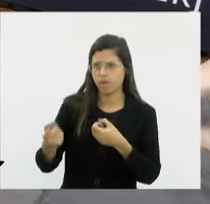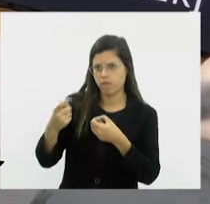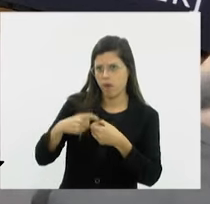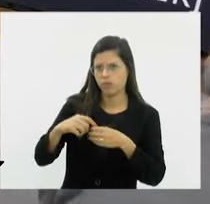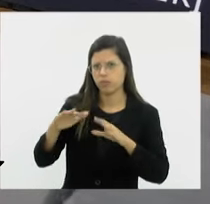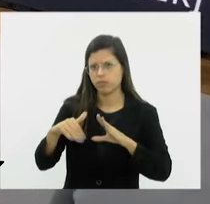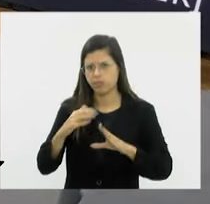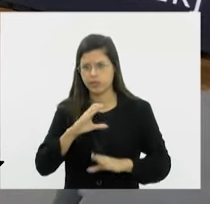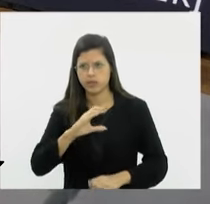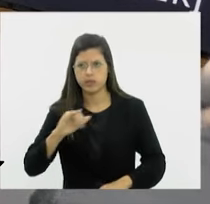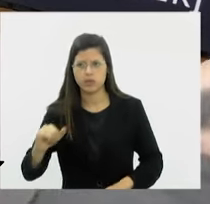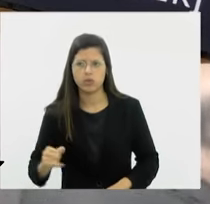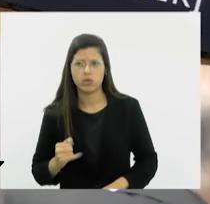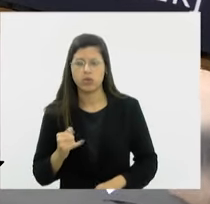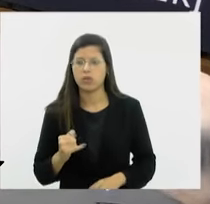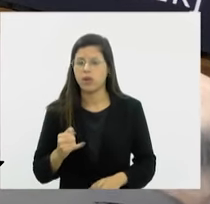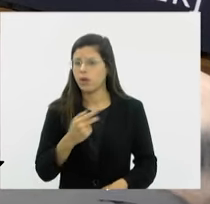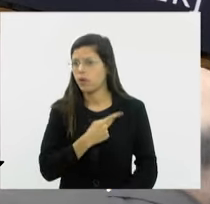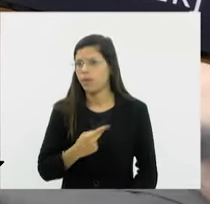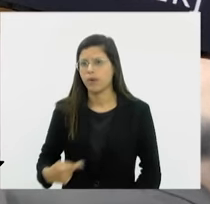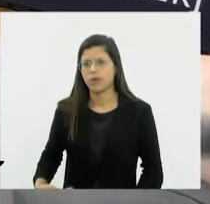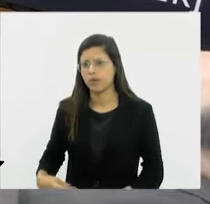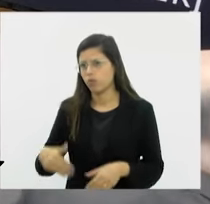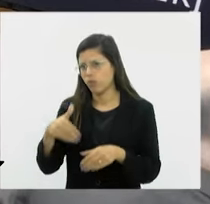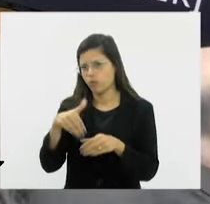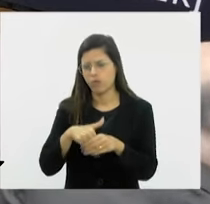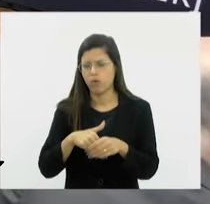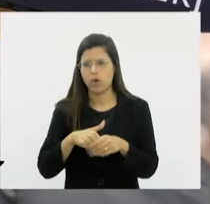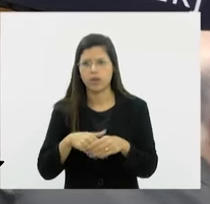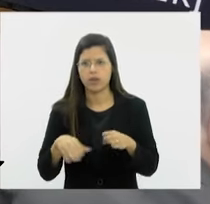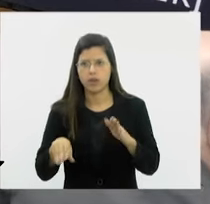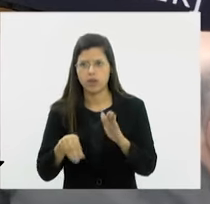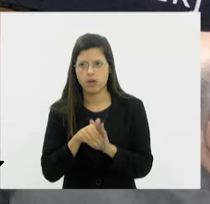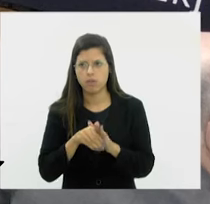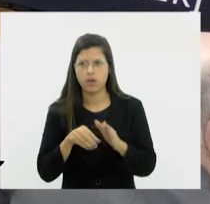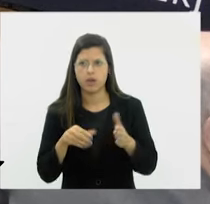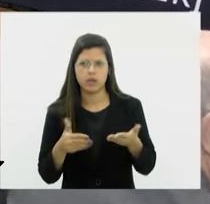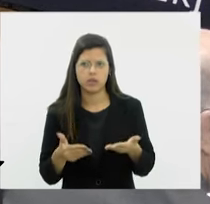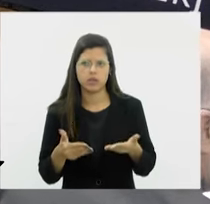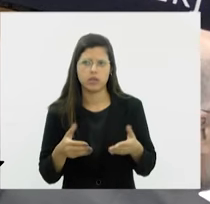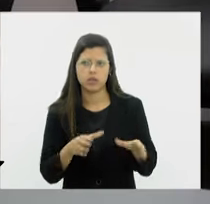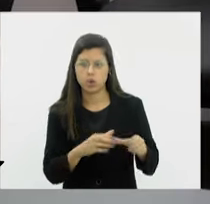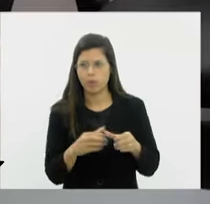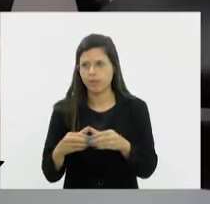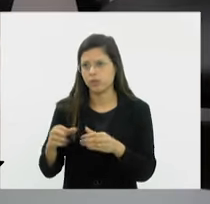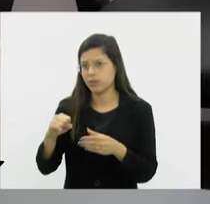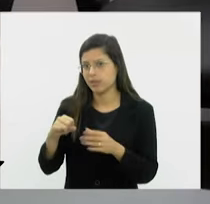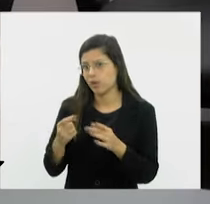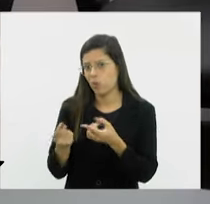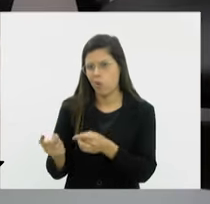o governo? O presidente ele não vota emendas de comissões que contrariem a CCJ, a não ser que seja objeto